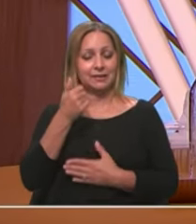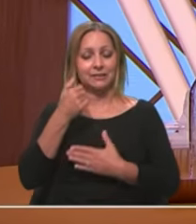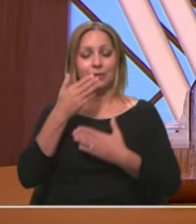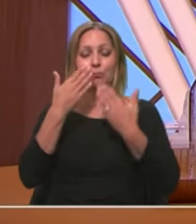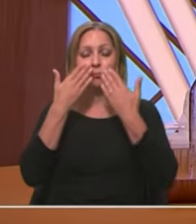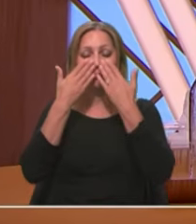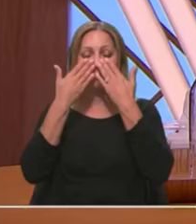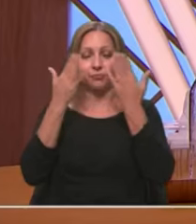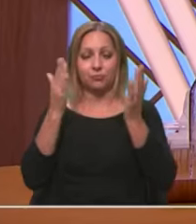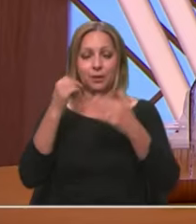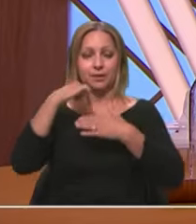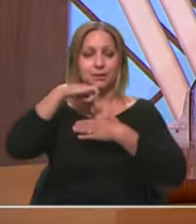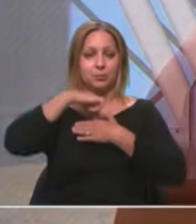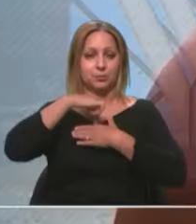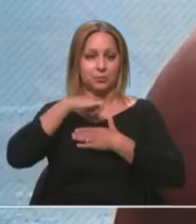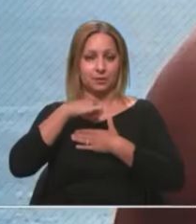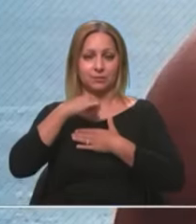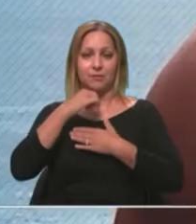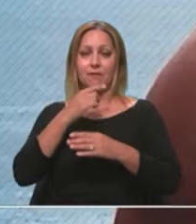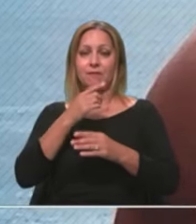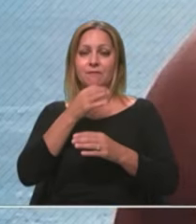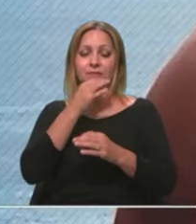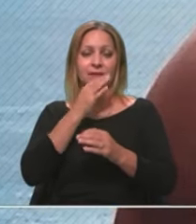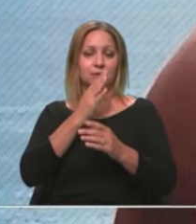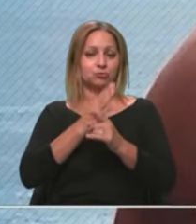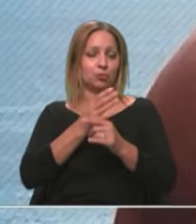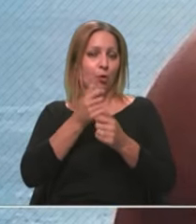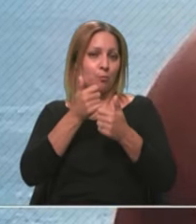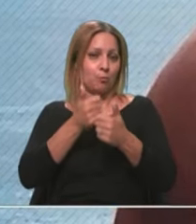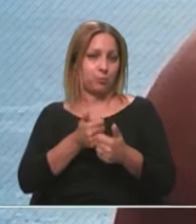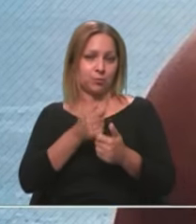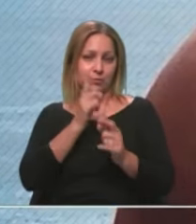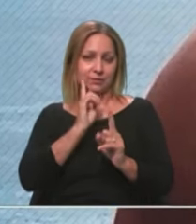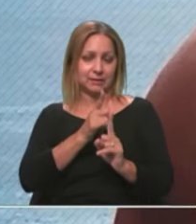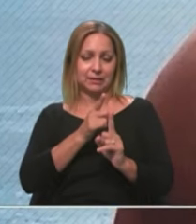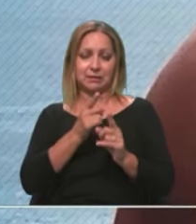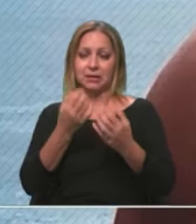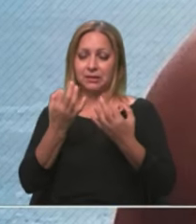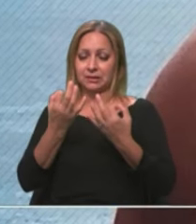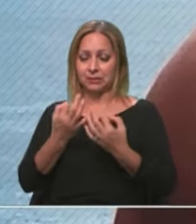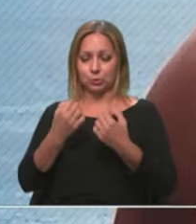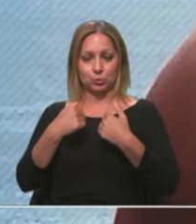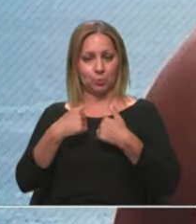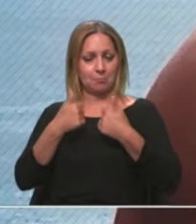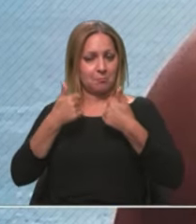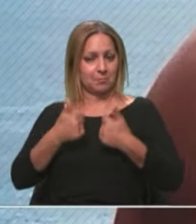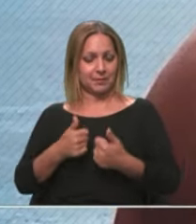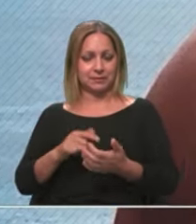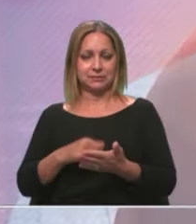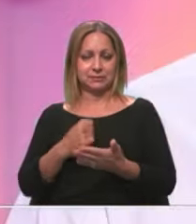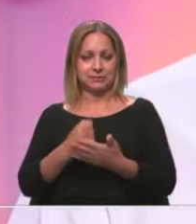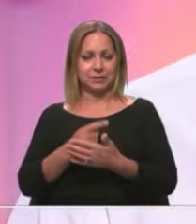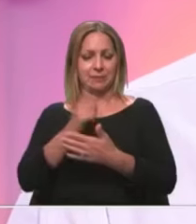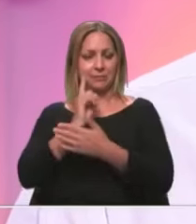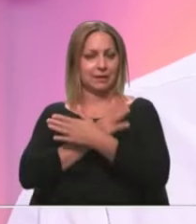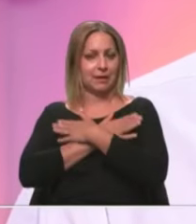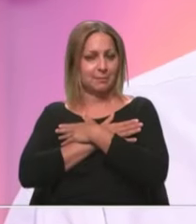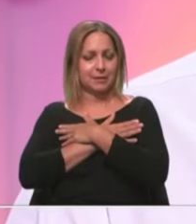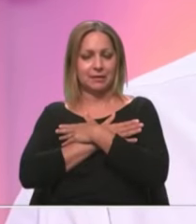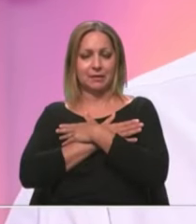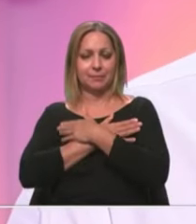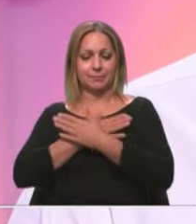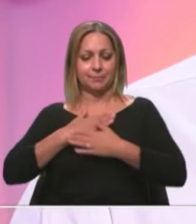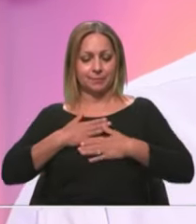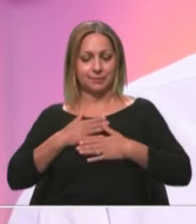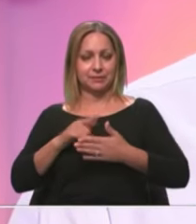tenho coisas boas a dizer da Karina porque sempre me tratou bem sempre foi uma uma amiga e